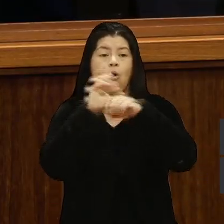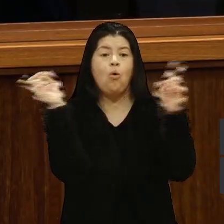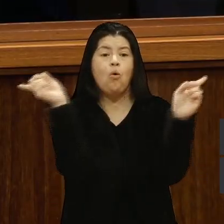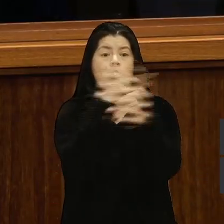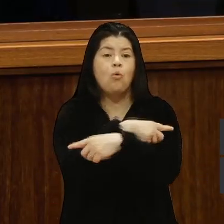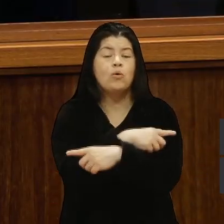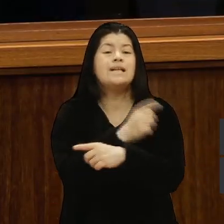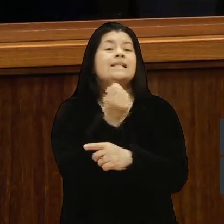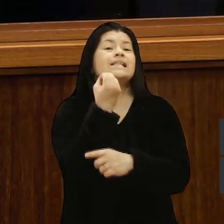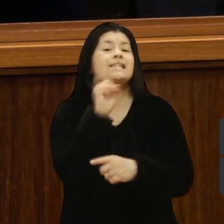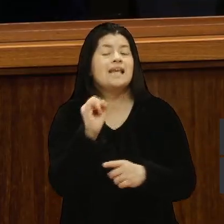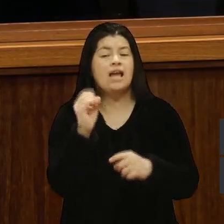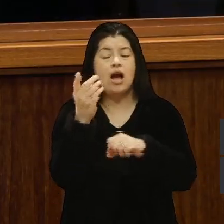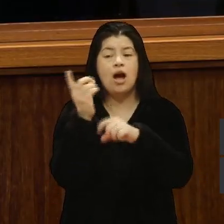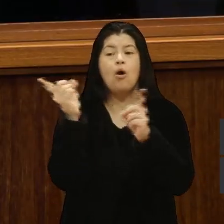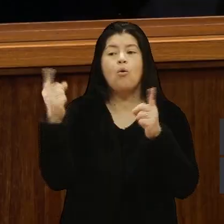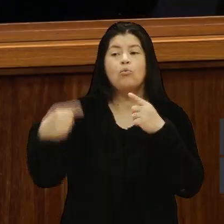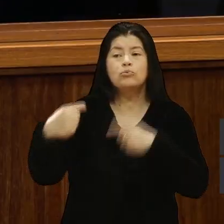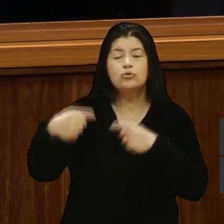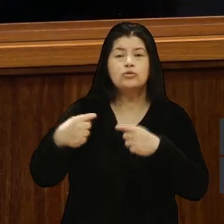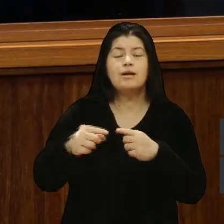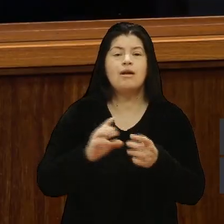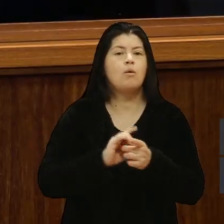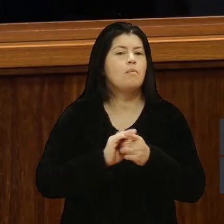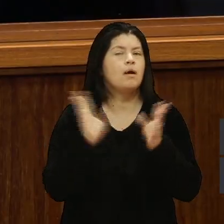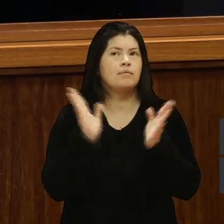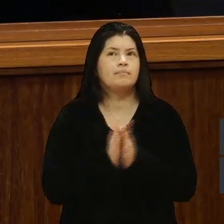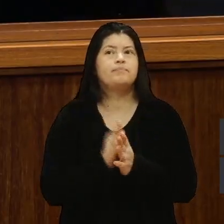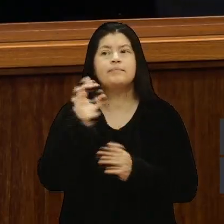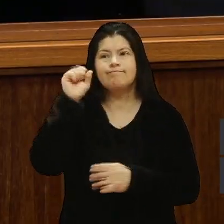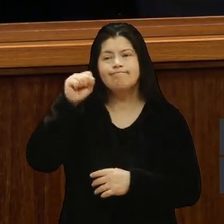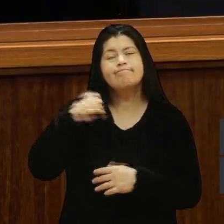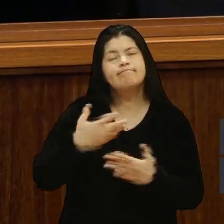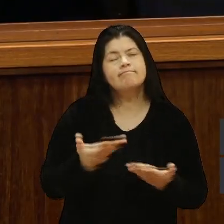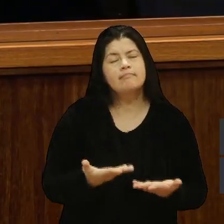se era isso que era para discutir, eu abri a mão. E foi me dito que sim.